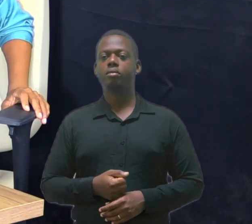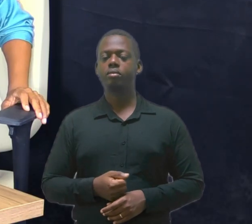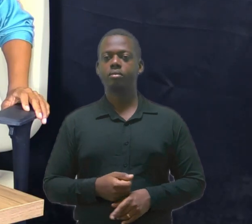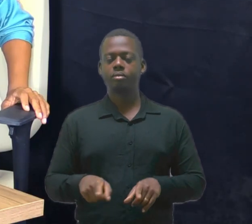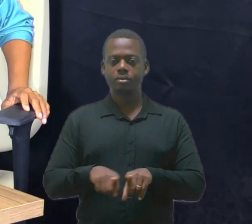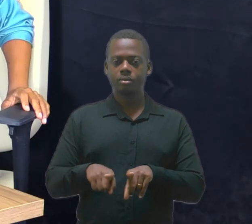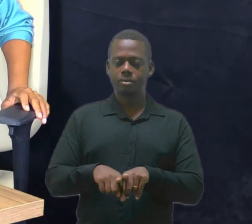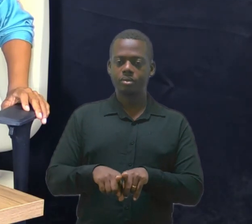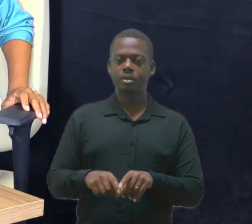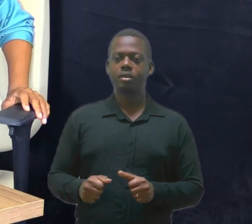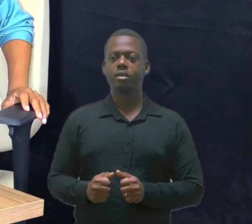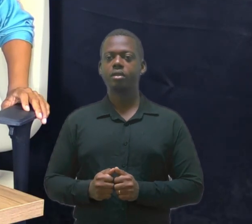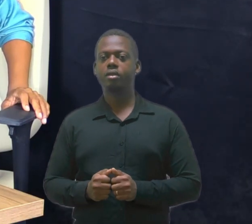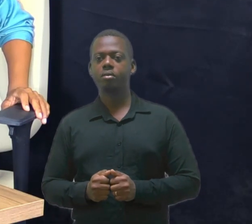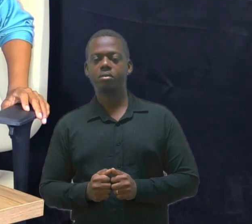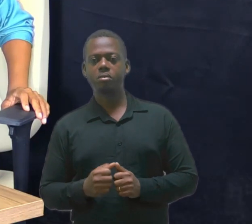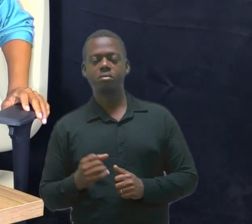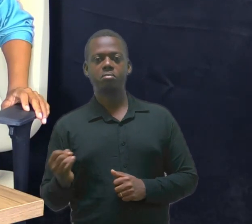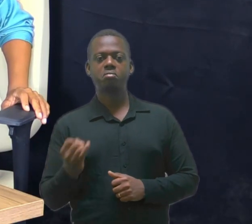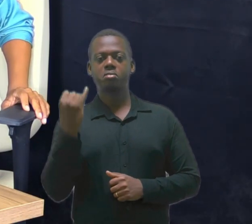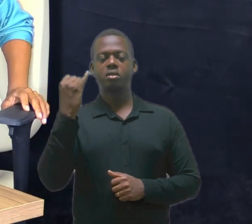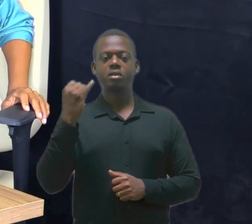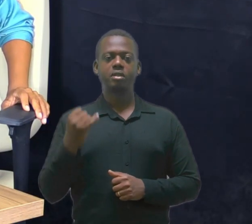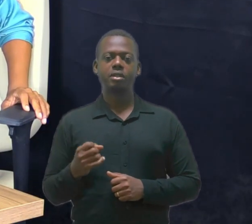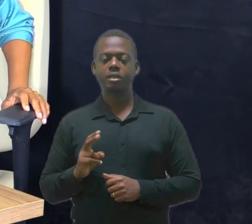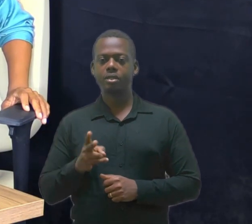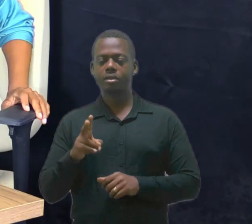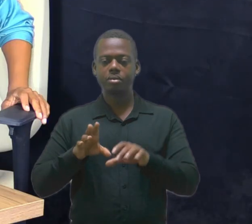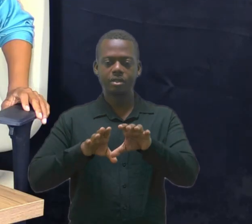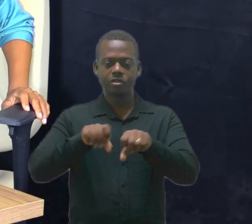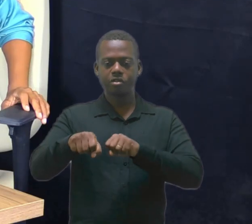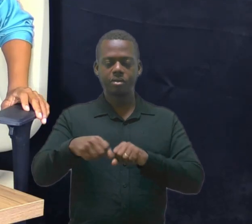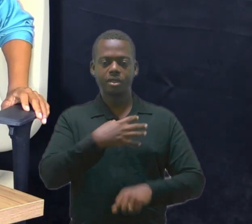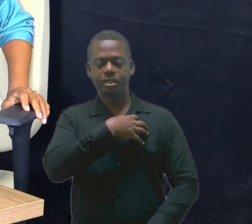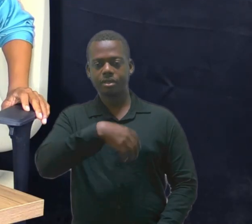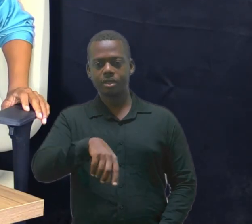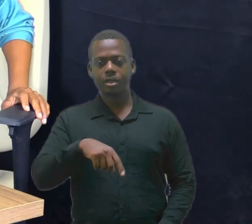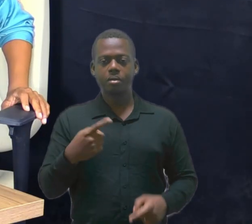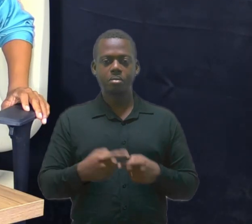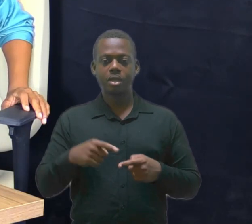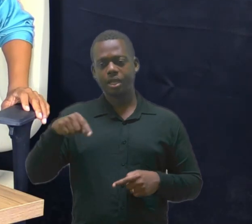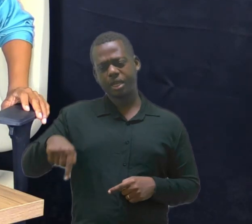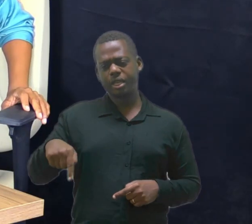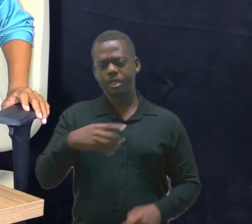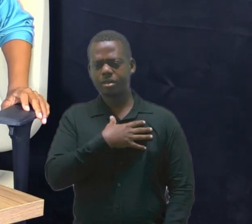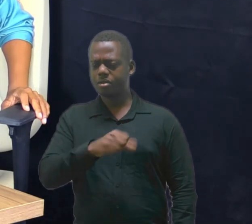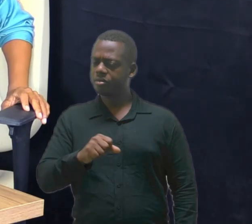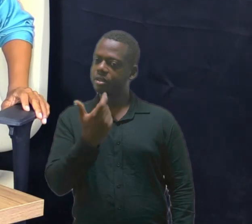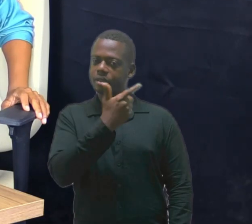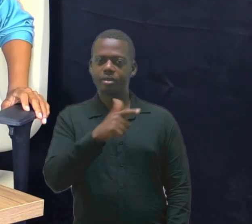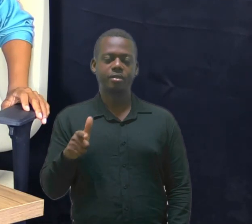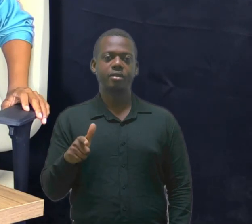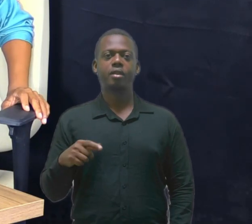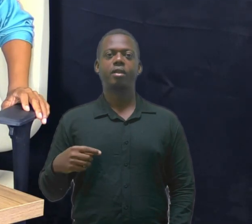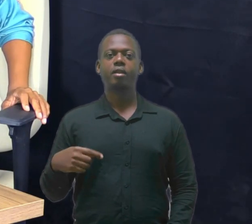cidade, uma pessoa muito empoderada, né, que faz toda a formação dele em Salvador, porque nós não temos ainda aqui. Né? Então, assim, nós